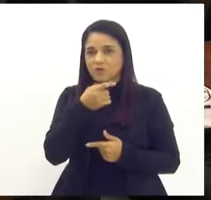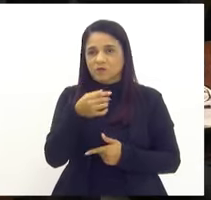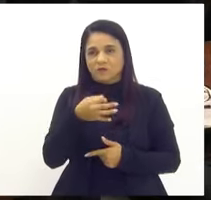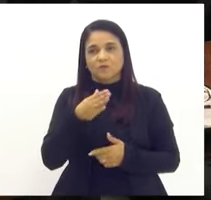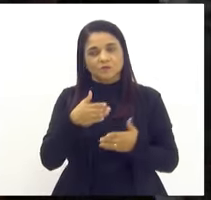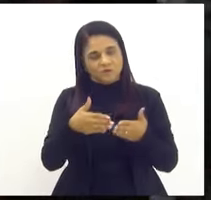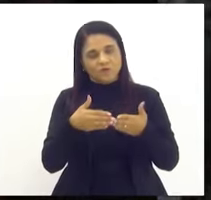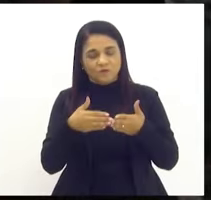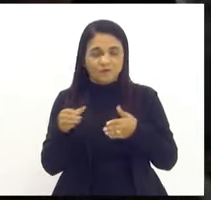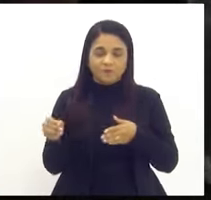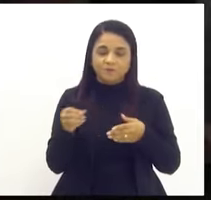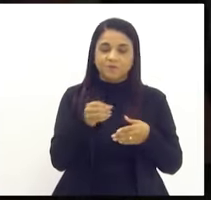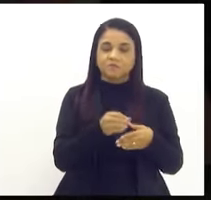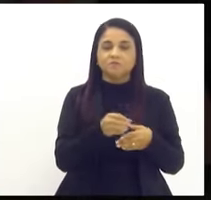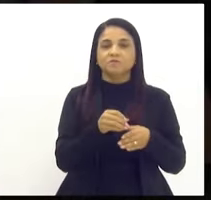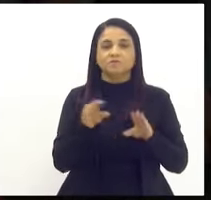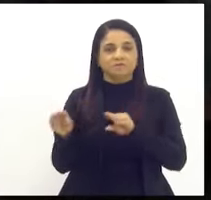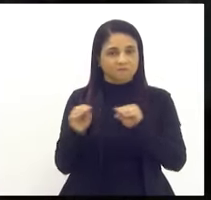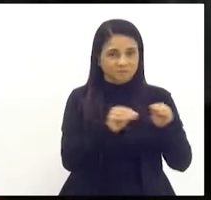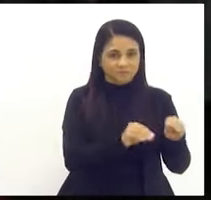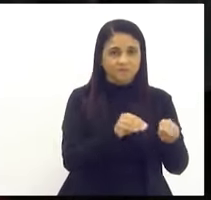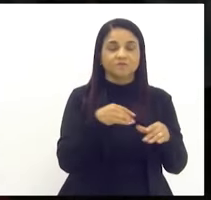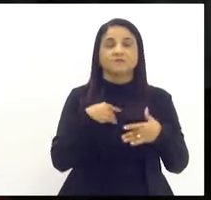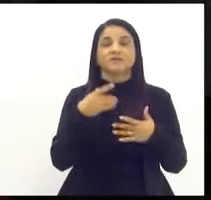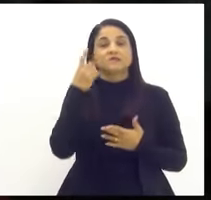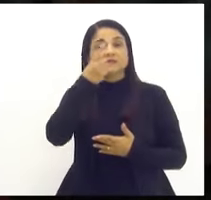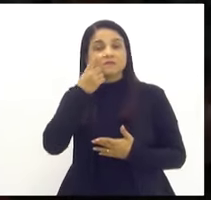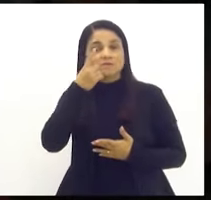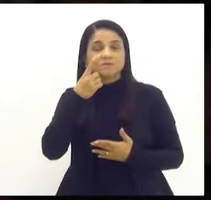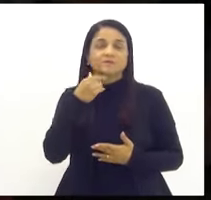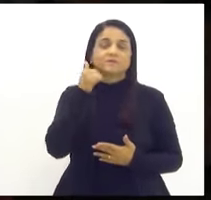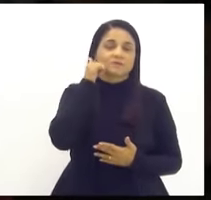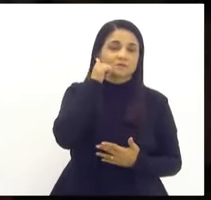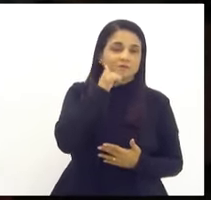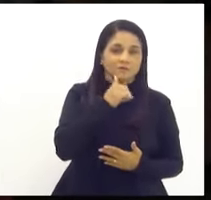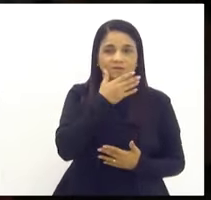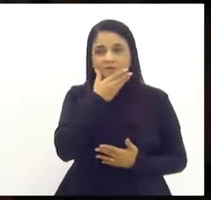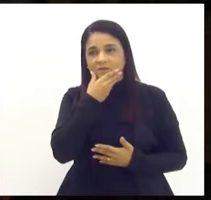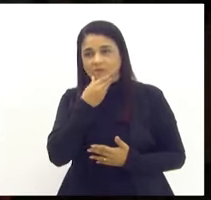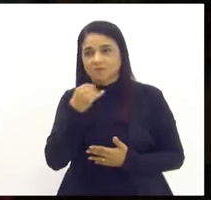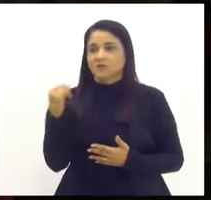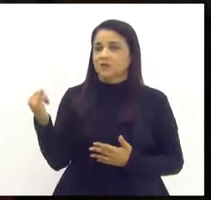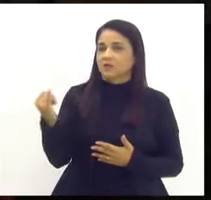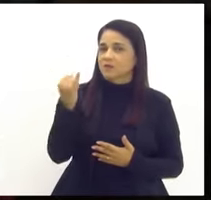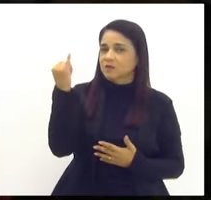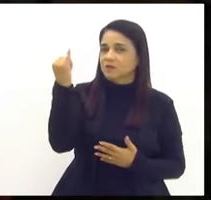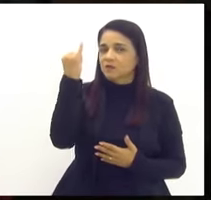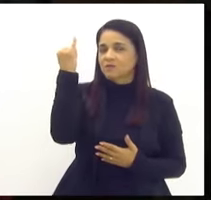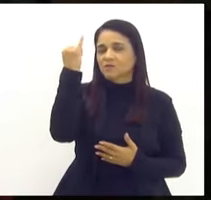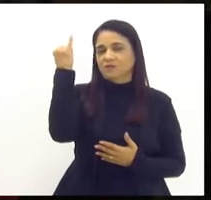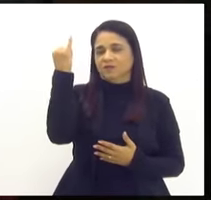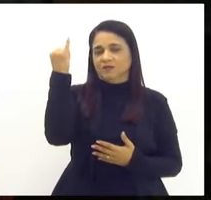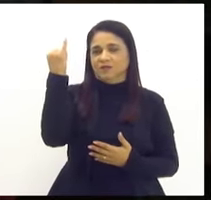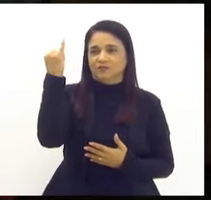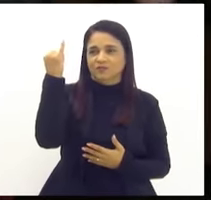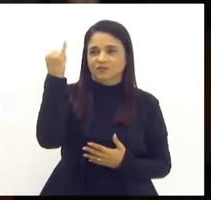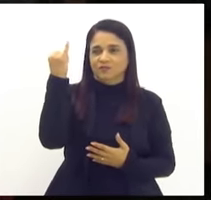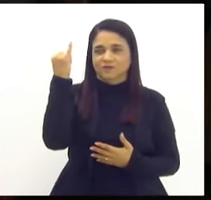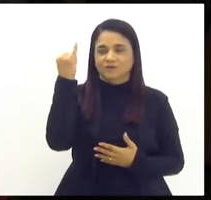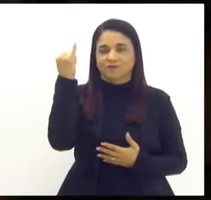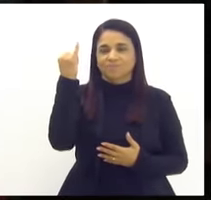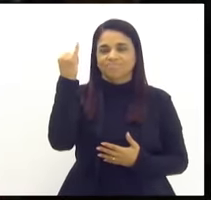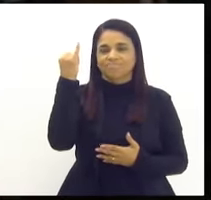senhor presidente senhoras deputadas senhores deputados muito importante sim falar da eh da